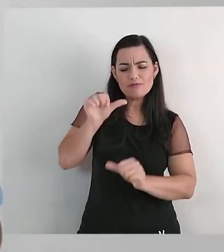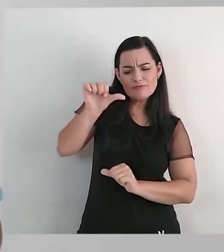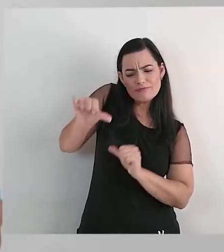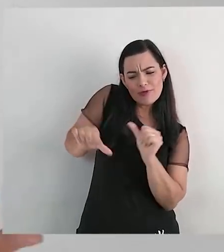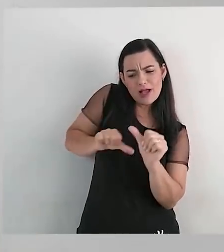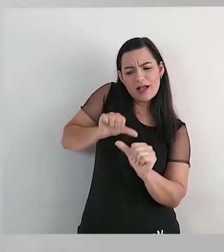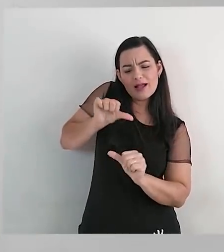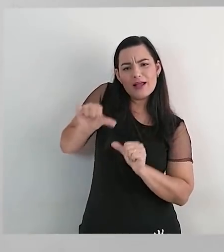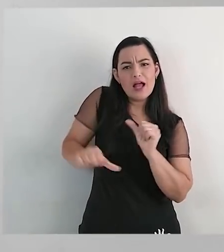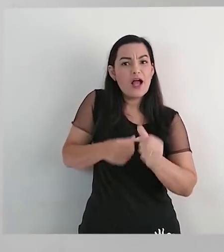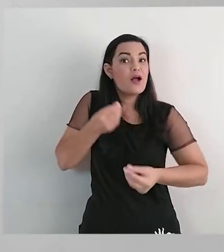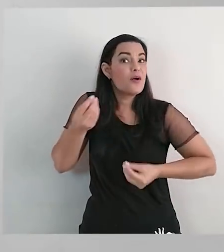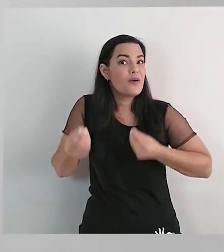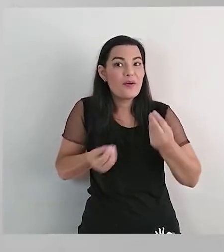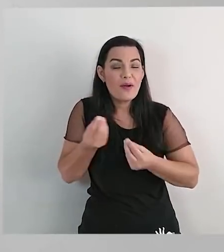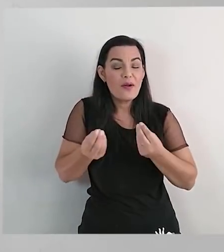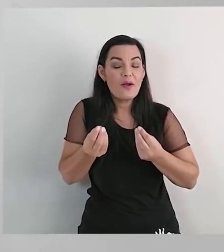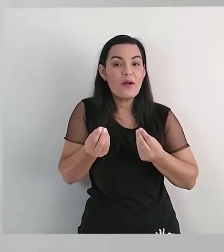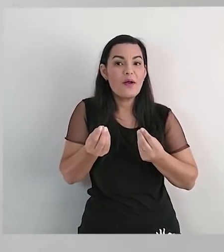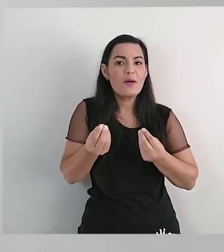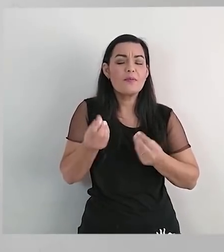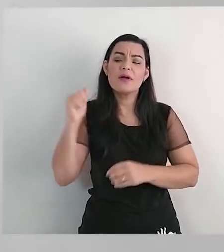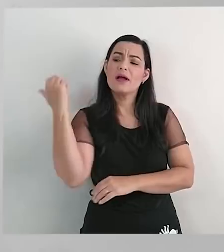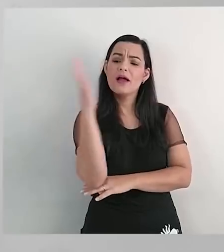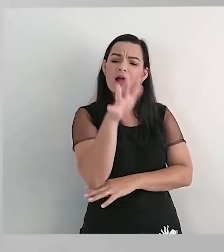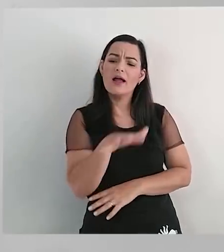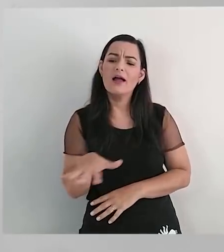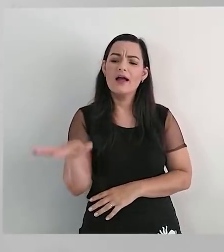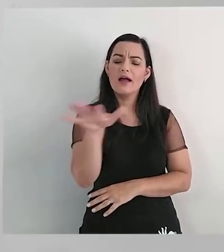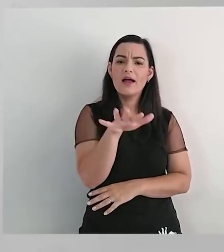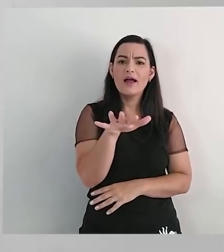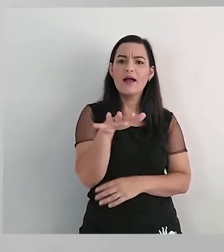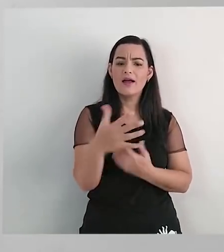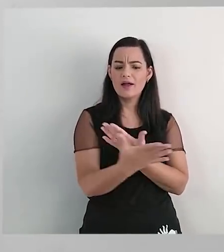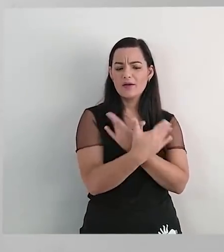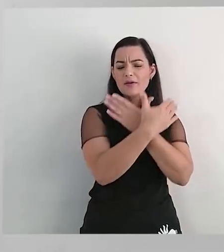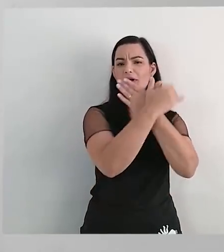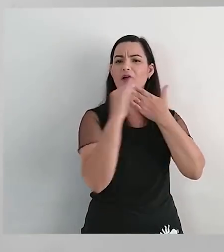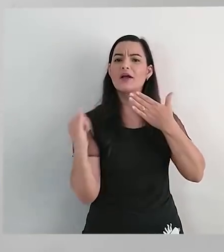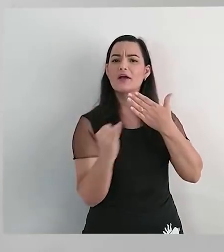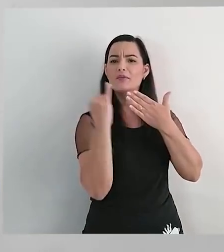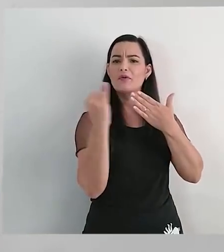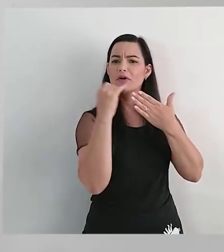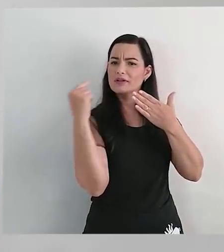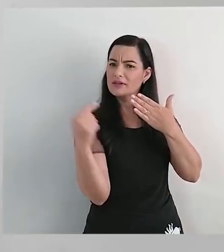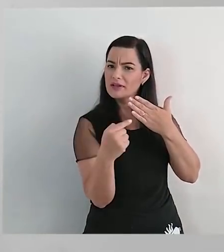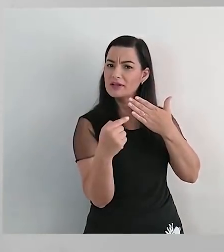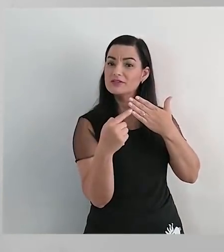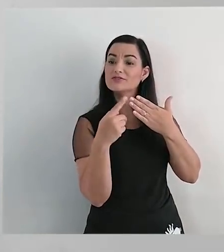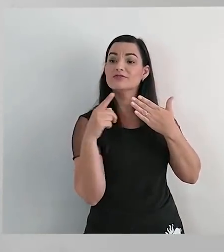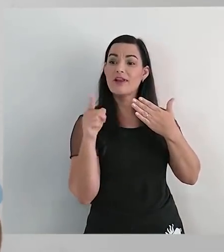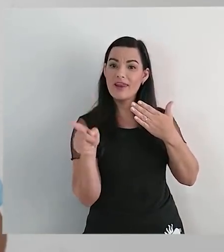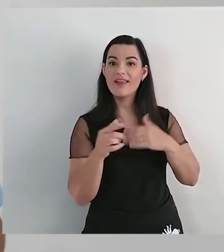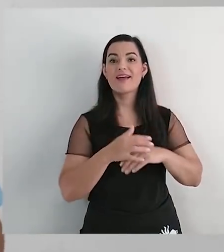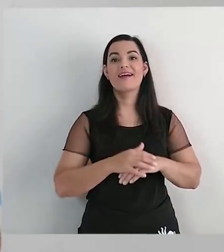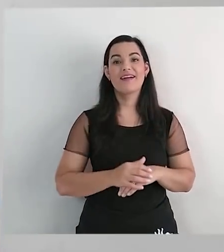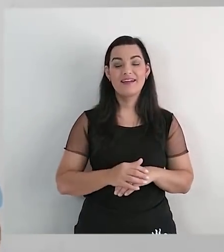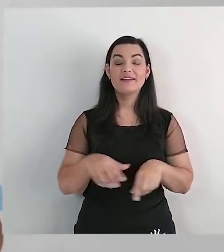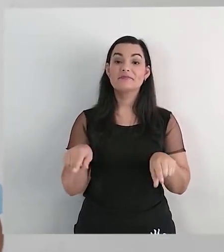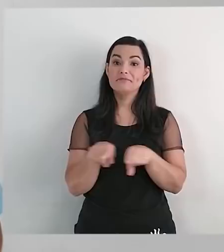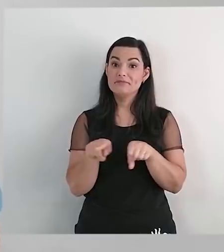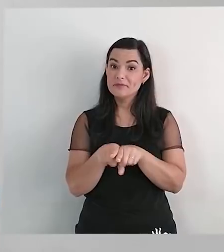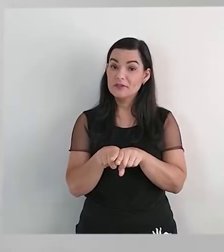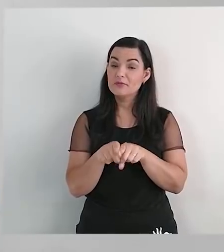a sua importância no meio ambiente. Vamos falar também sobre o tráfico de animais, um